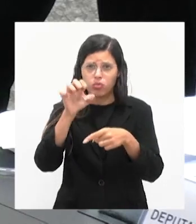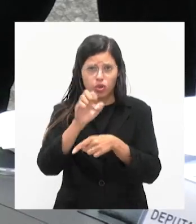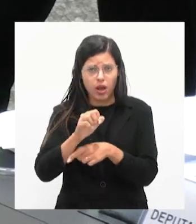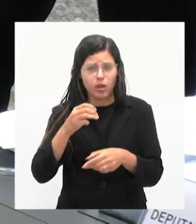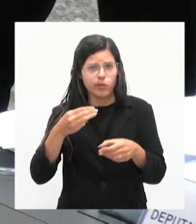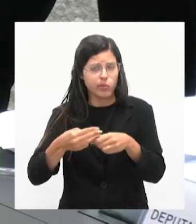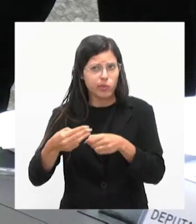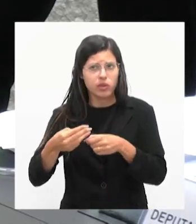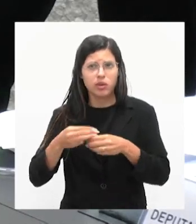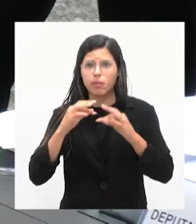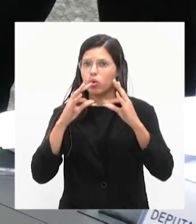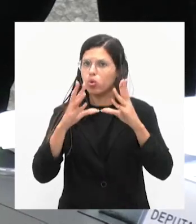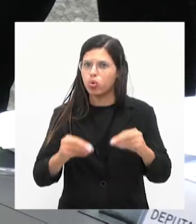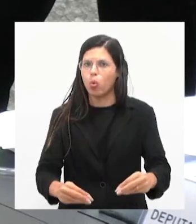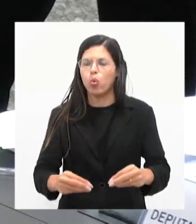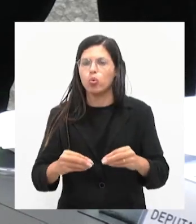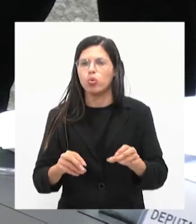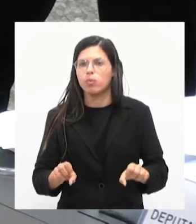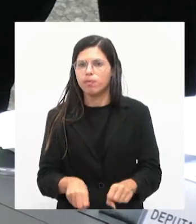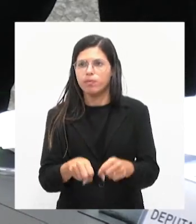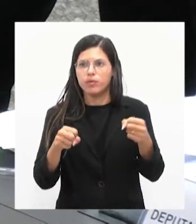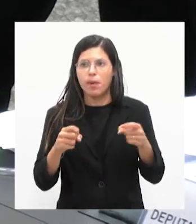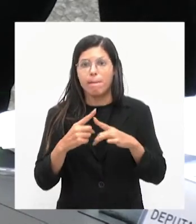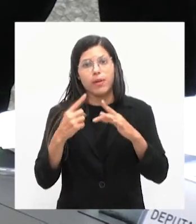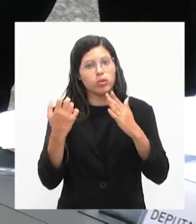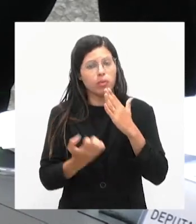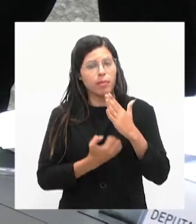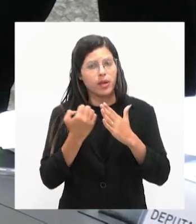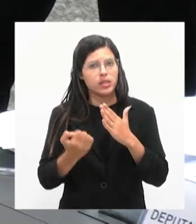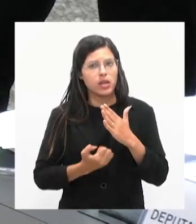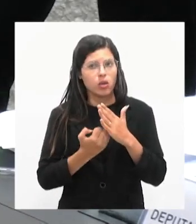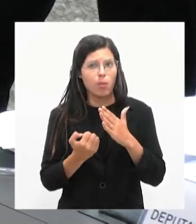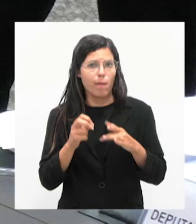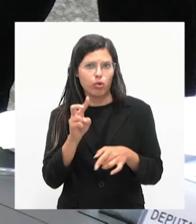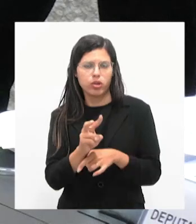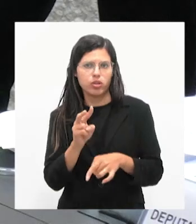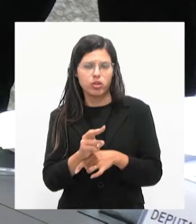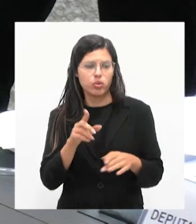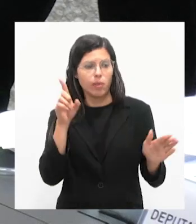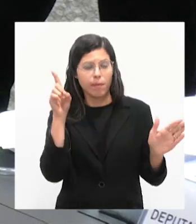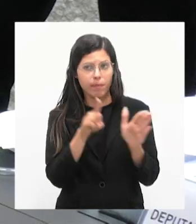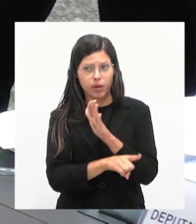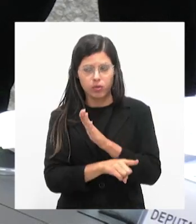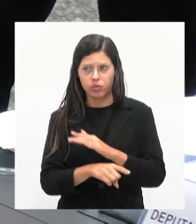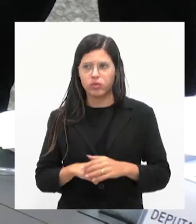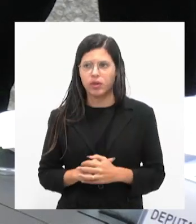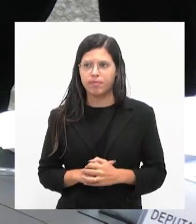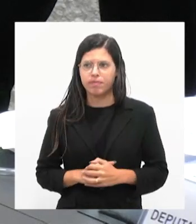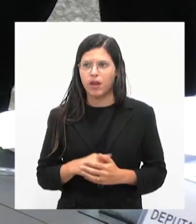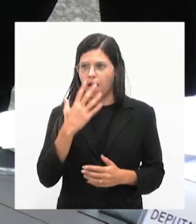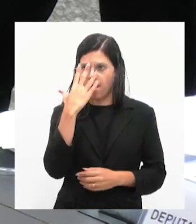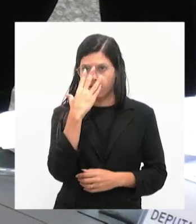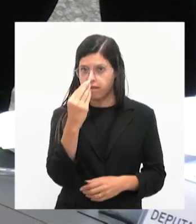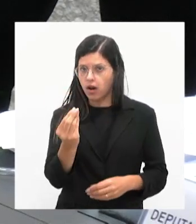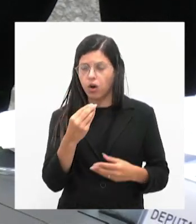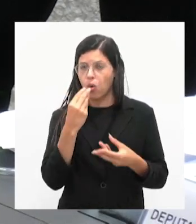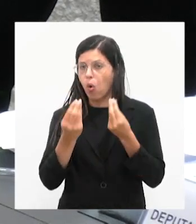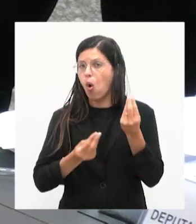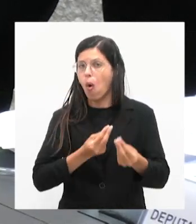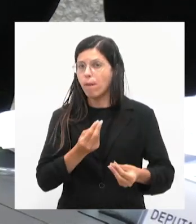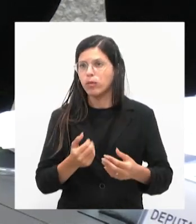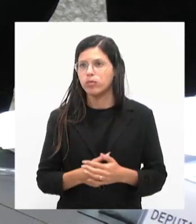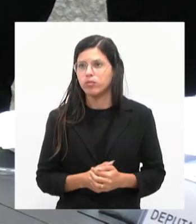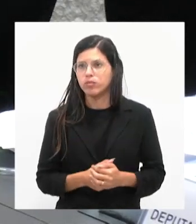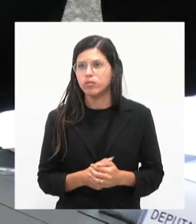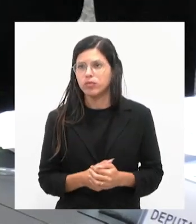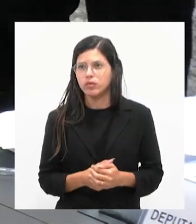municípios, todos estão quebrados. Mas só que os empresários são protegidos. E pergunta que eu faço ao senhor aqui. As vans, como é que estão? Estão todas